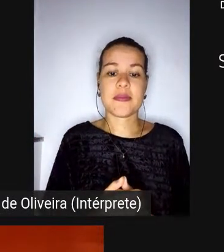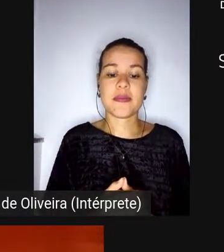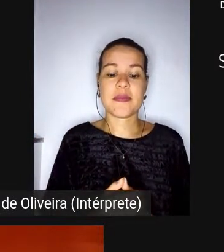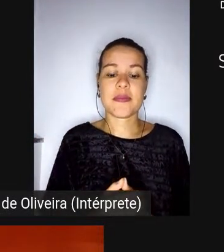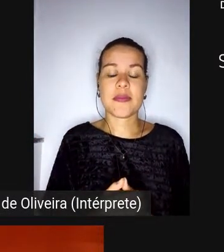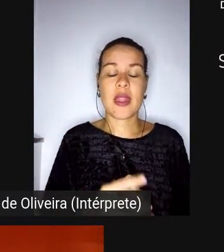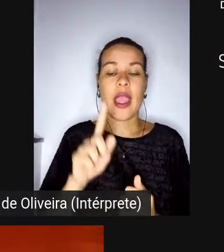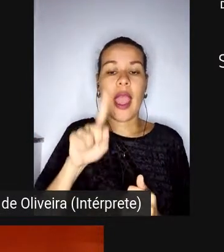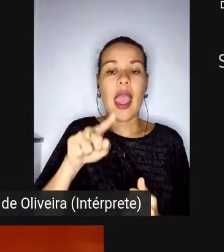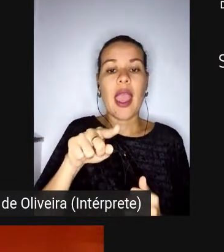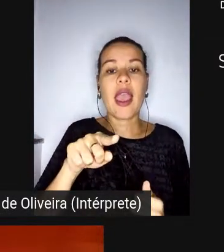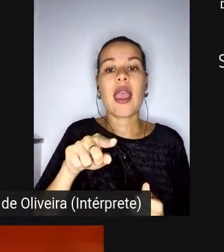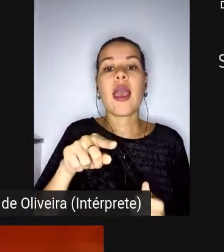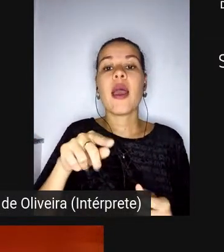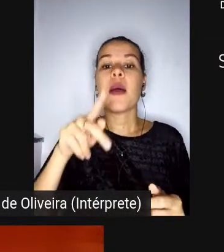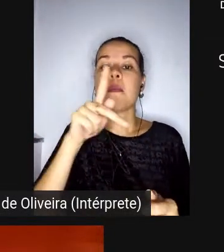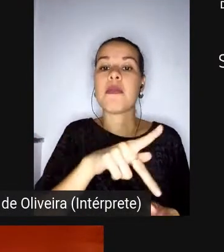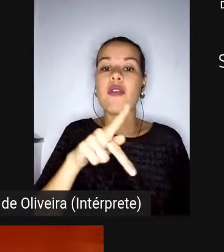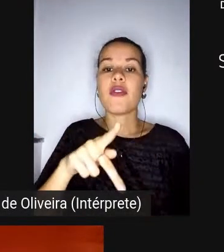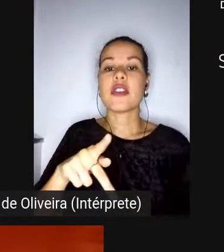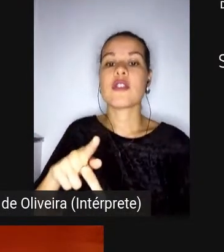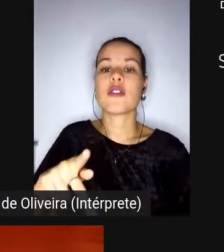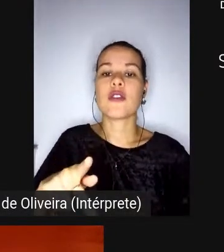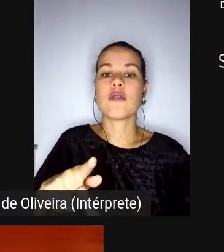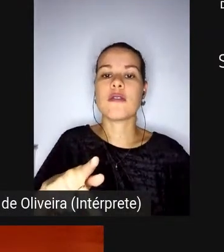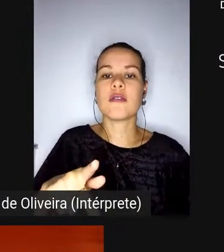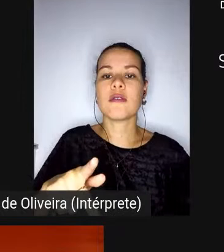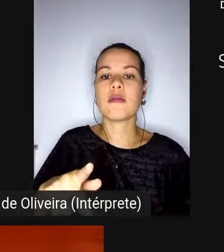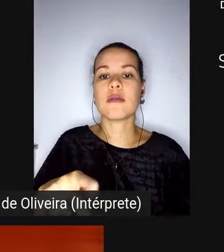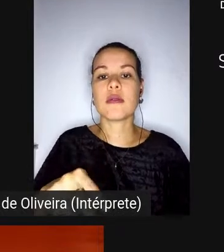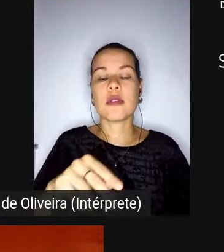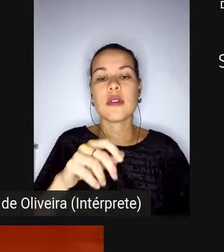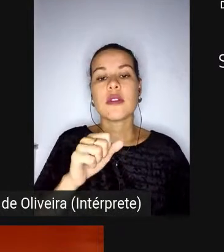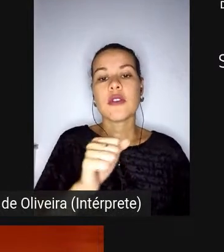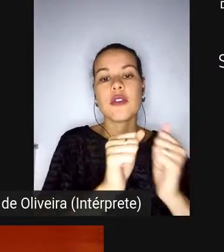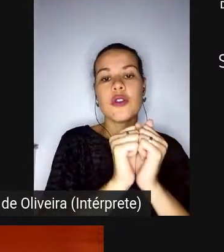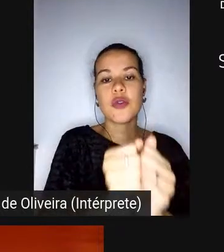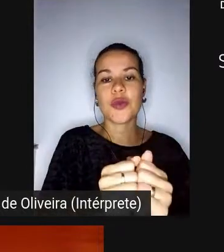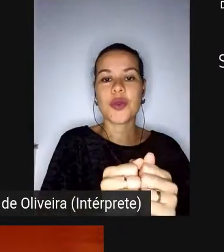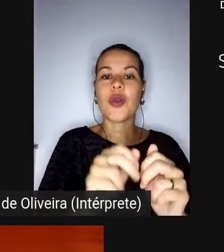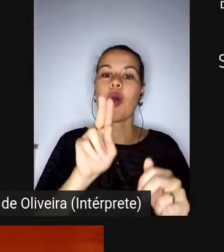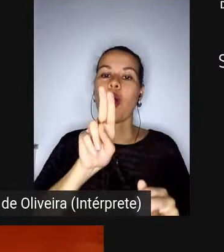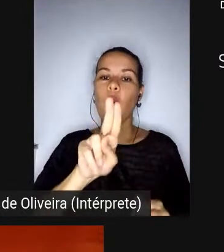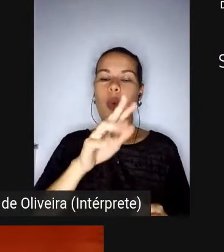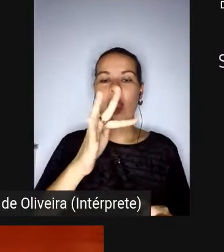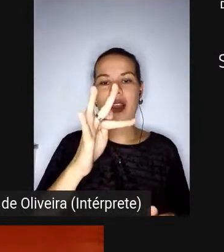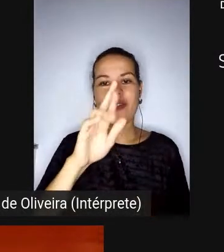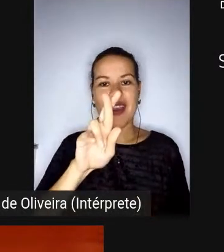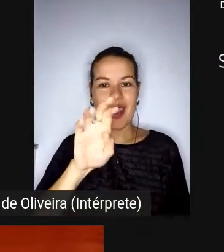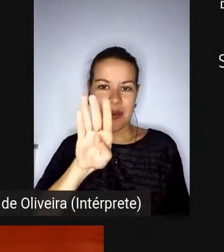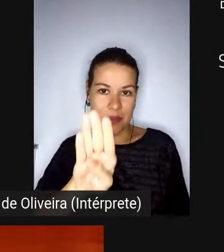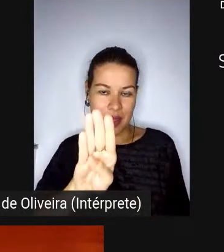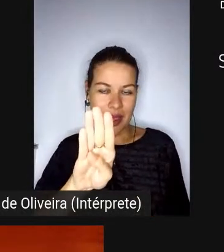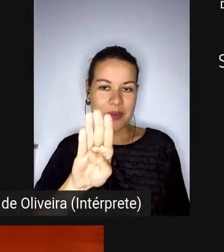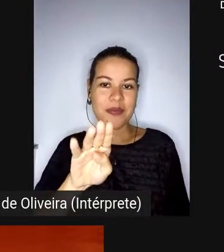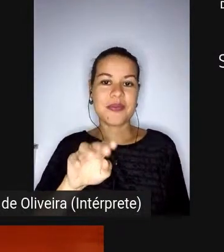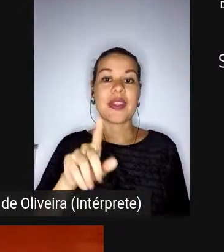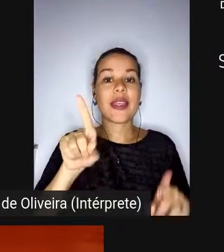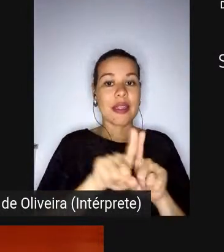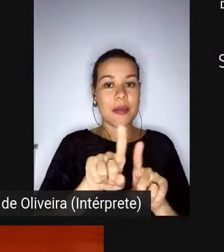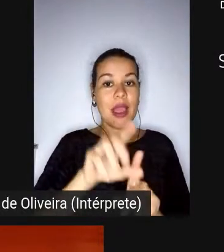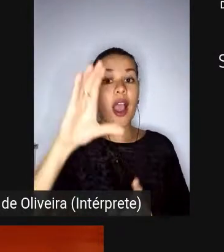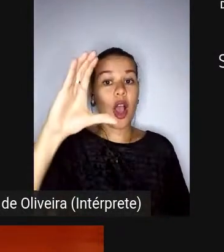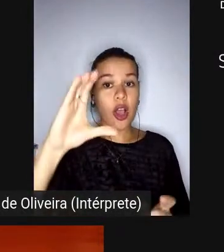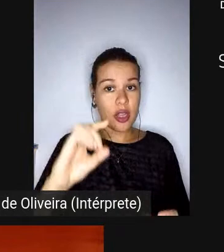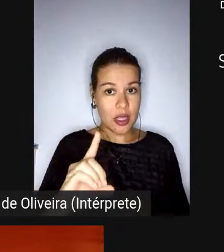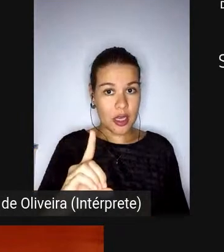3 da Universidade Federal do recôncavo baiano ufrb Nossa com a irmã vivem aqui onde a coordenadora do grupo de